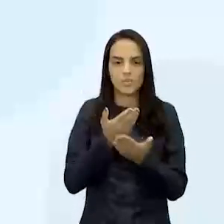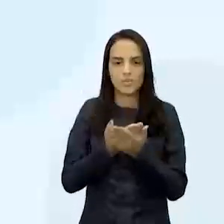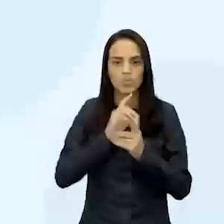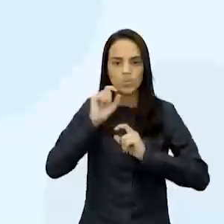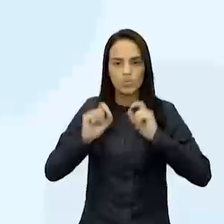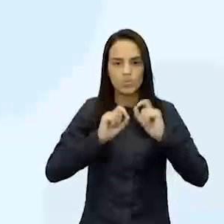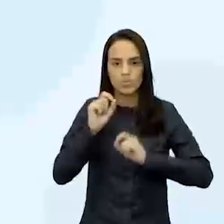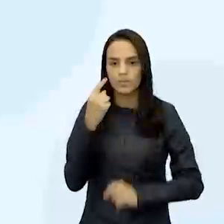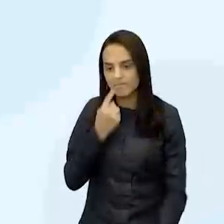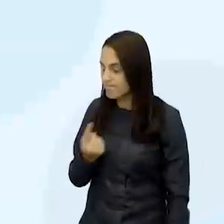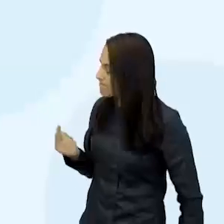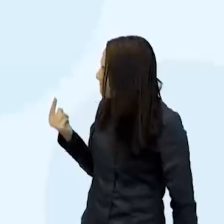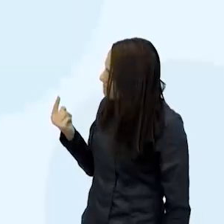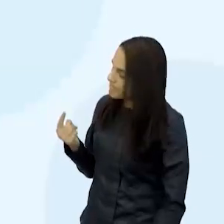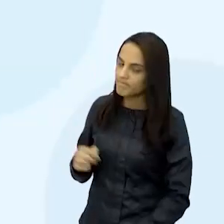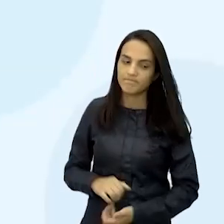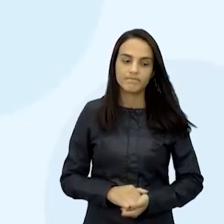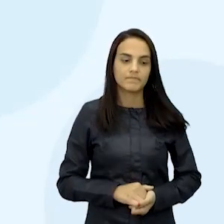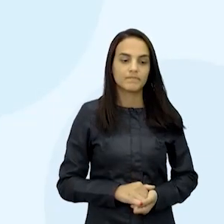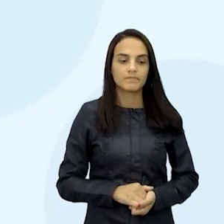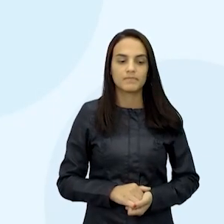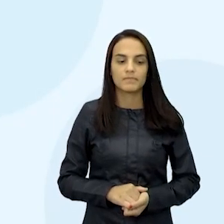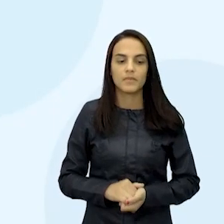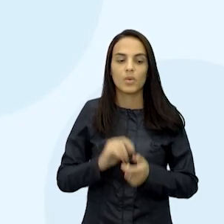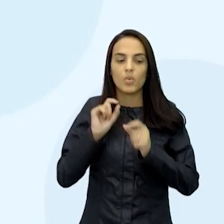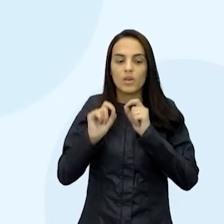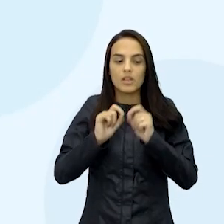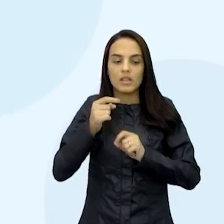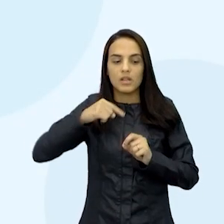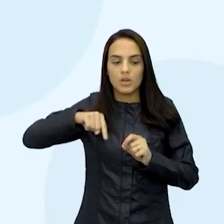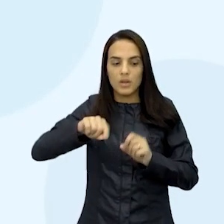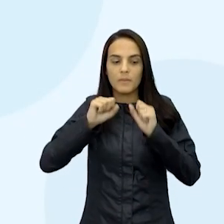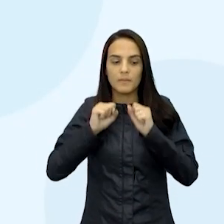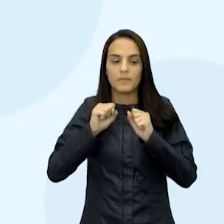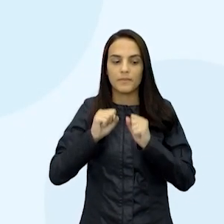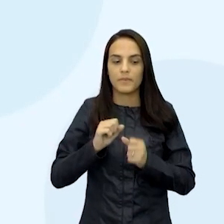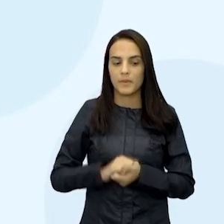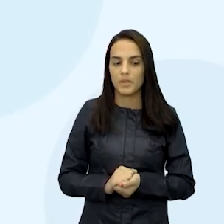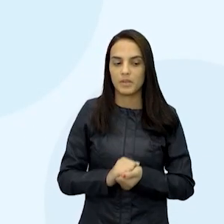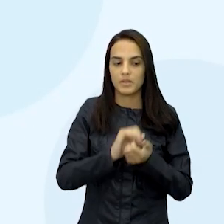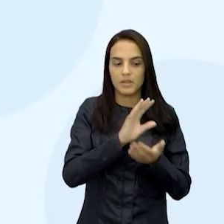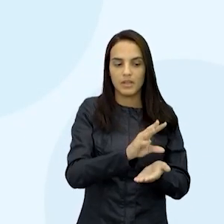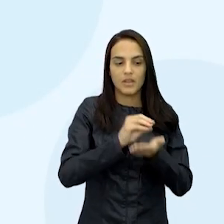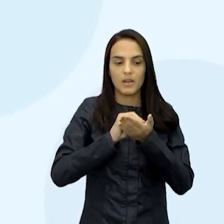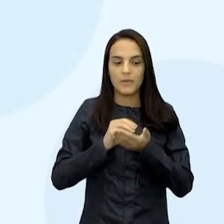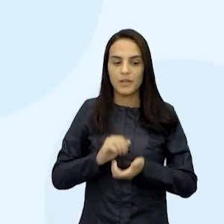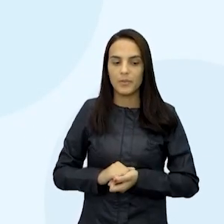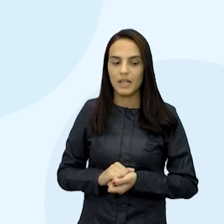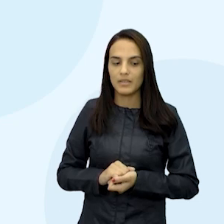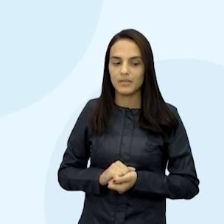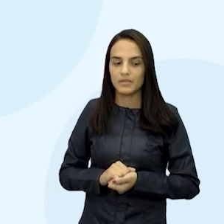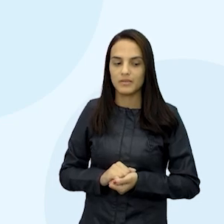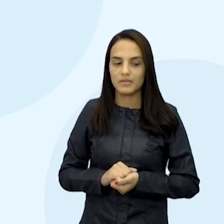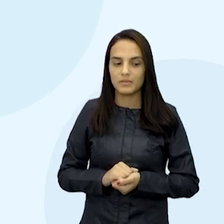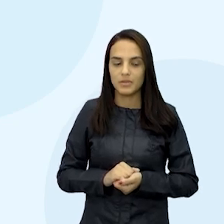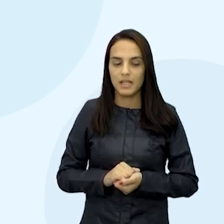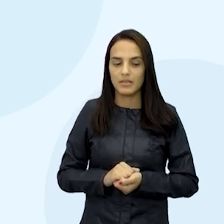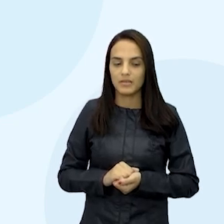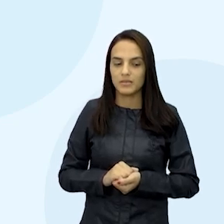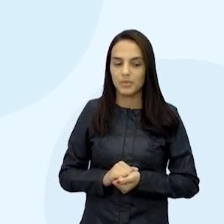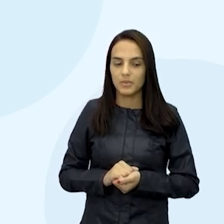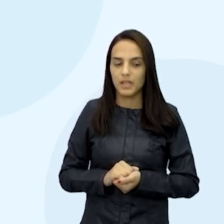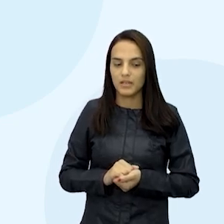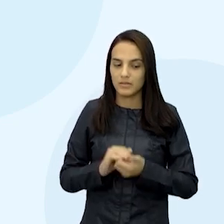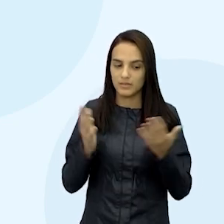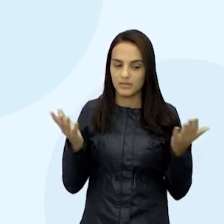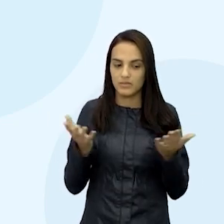isso? A introdução é um spoiler do que a gente pode pegar emprestado e como a gente pode pagar. Então eu quis apresentar isso só para eles terem